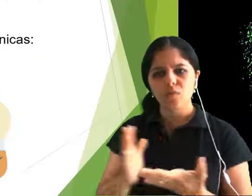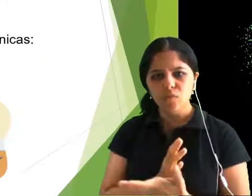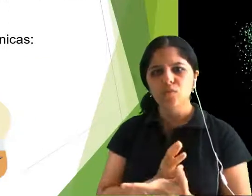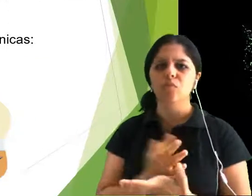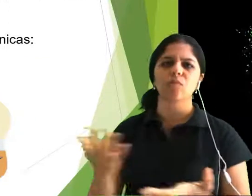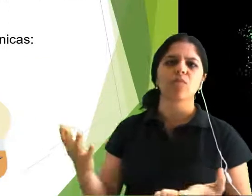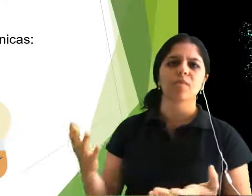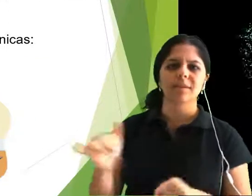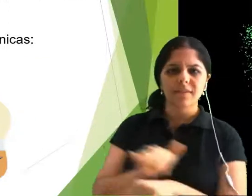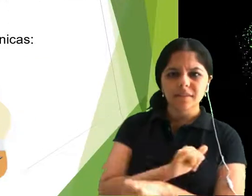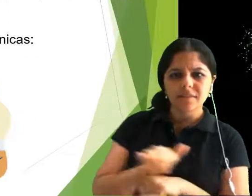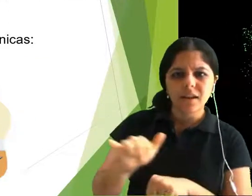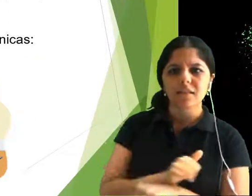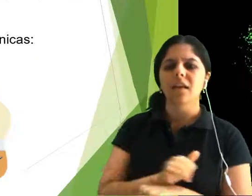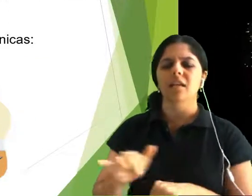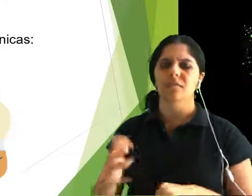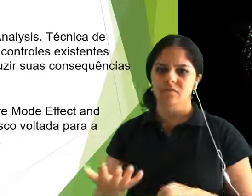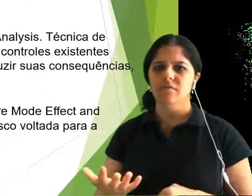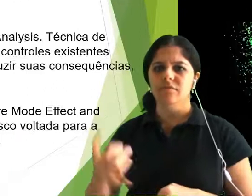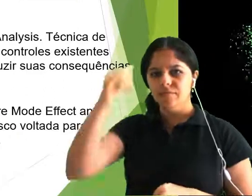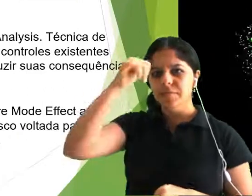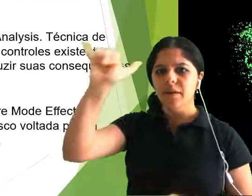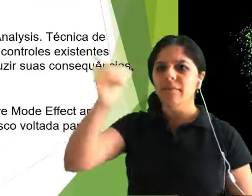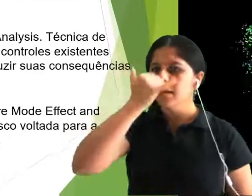principais técnicas, tá?